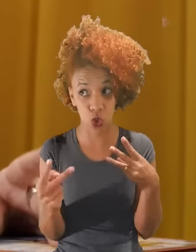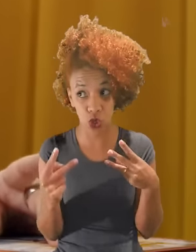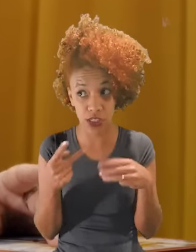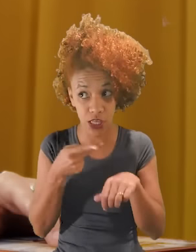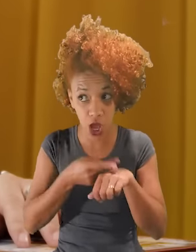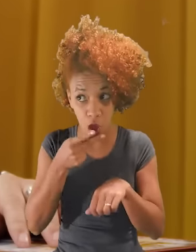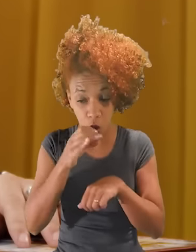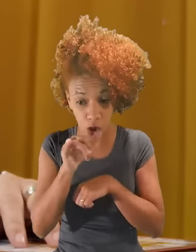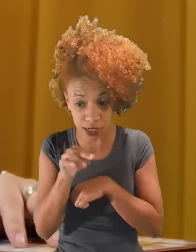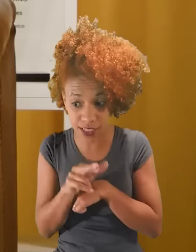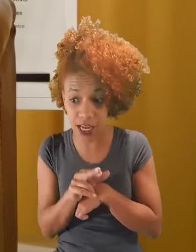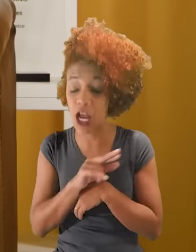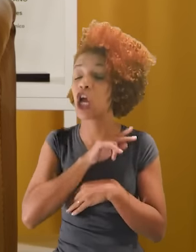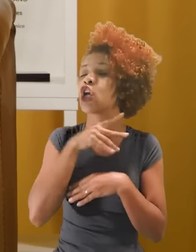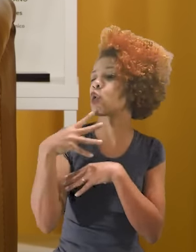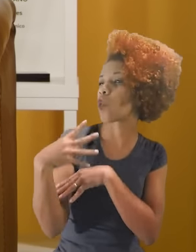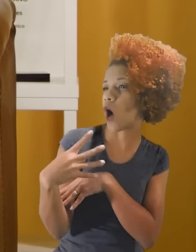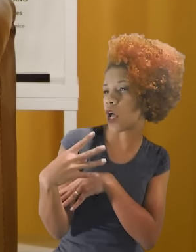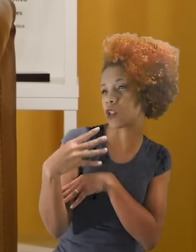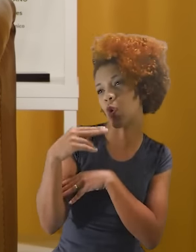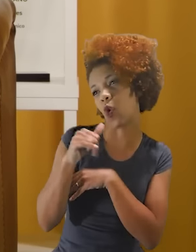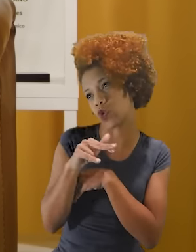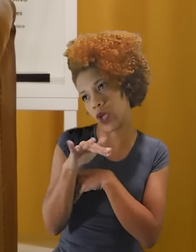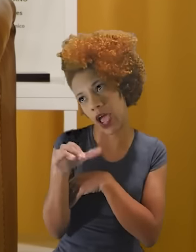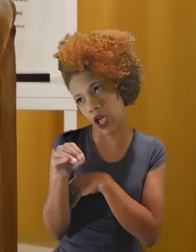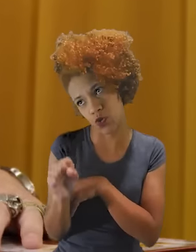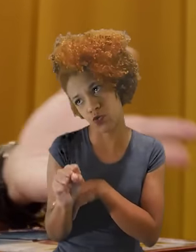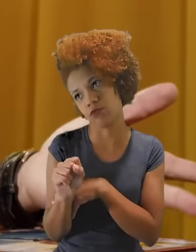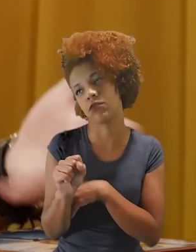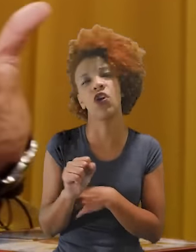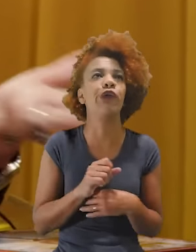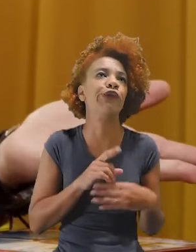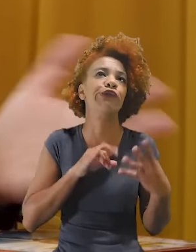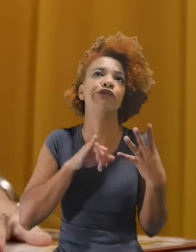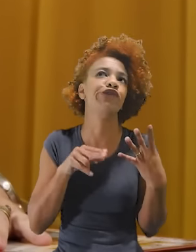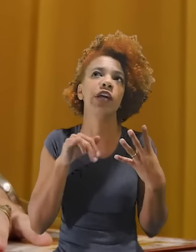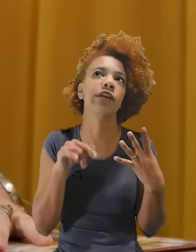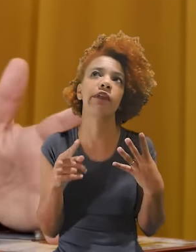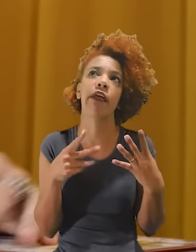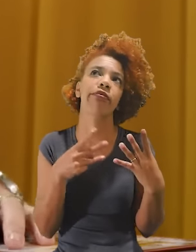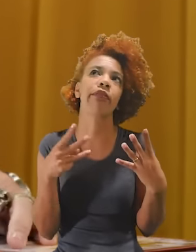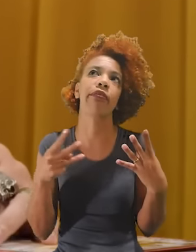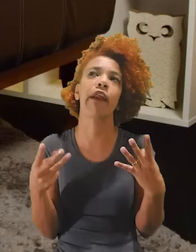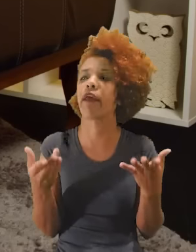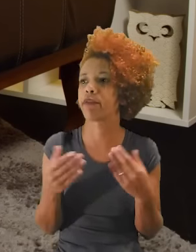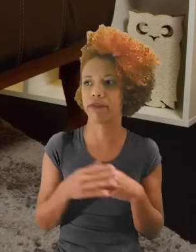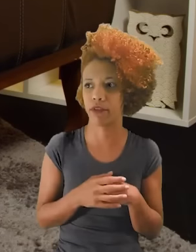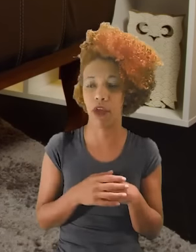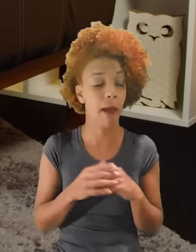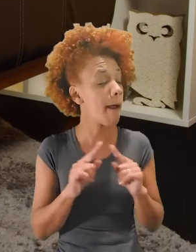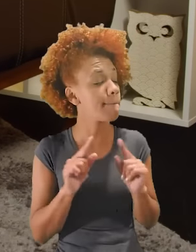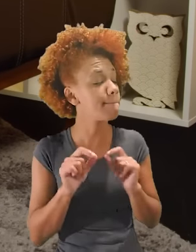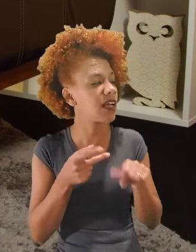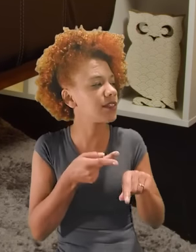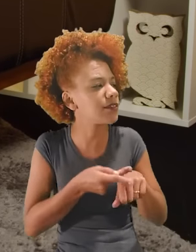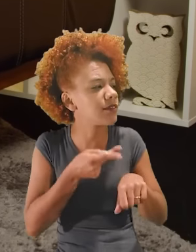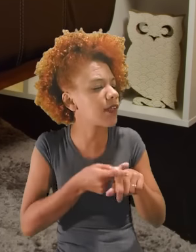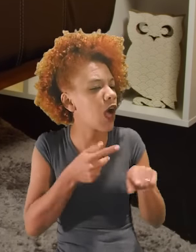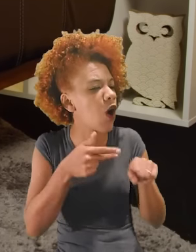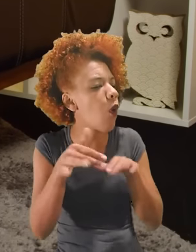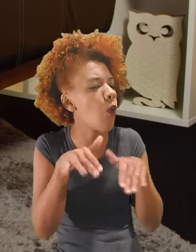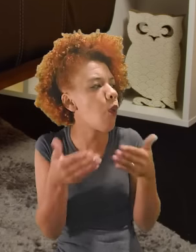4 honorários. O Leonardo DiCaprio tem um. Vamos lembrar disso. Não, né? O Jack Nicholson tem 3. Você fala, puta. E ele ganhava em quê? Qual